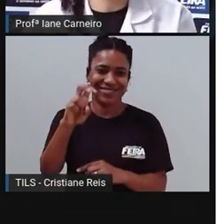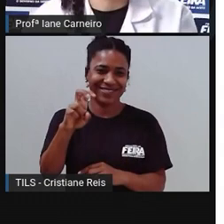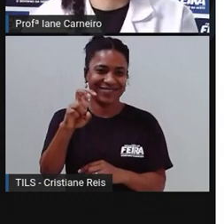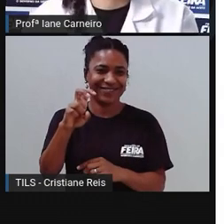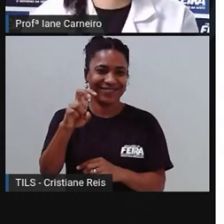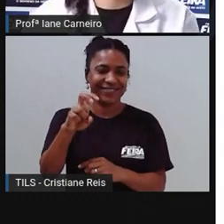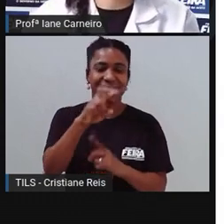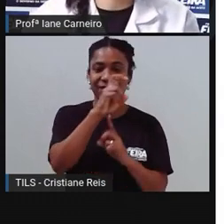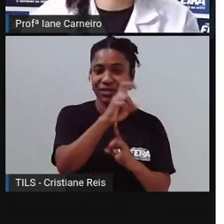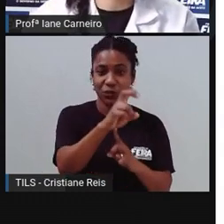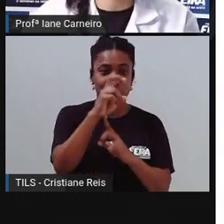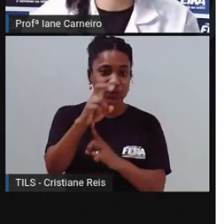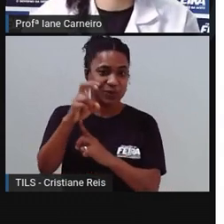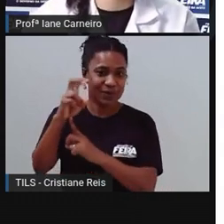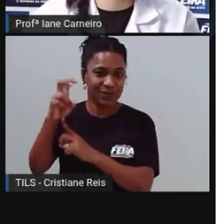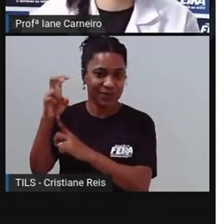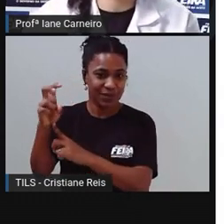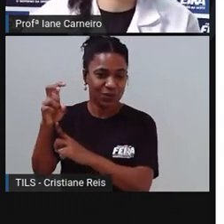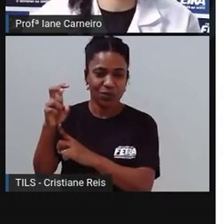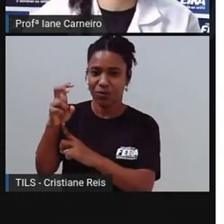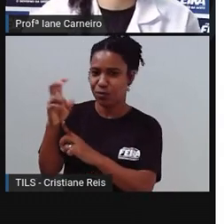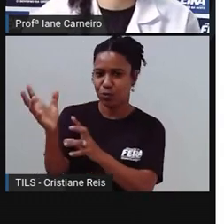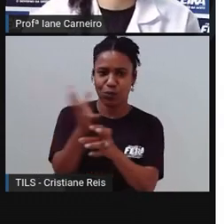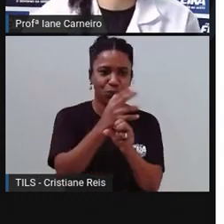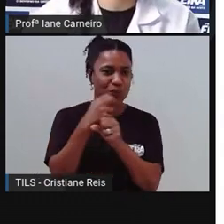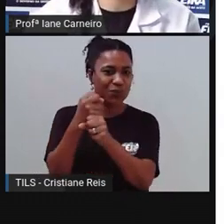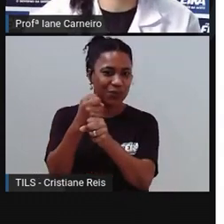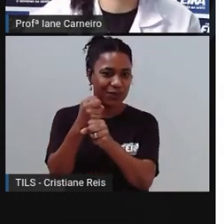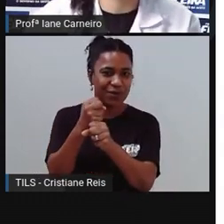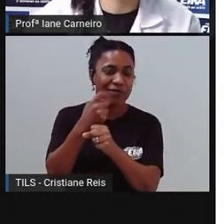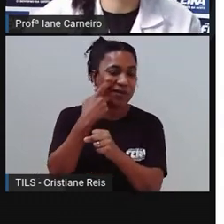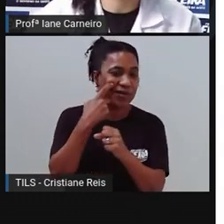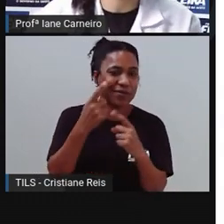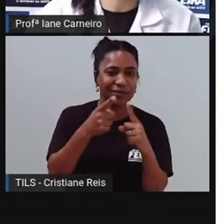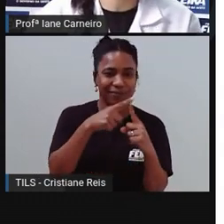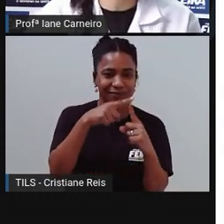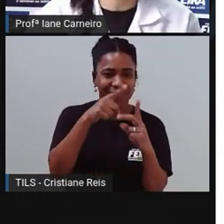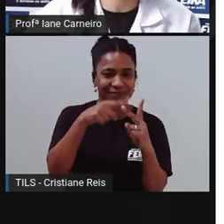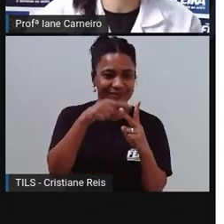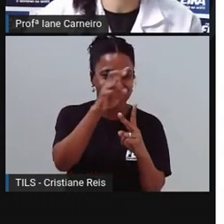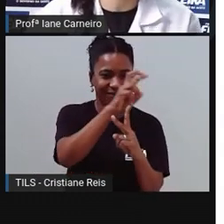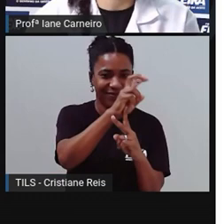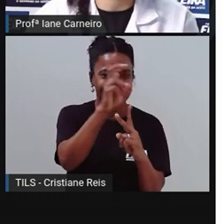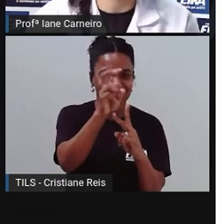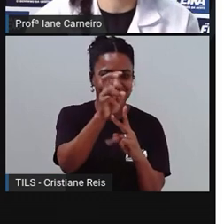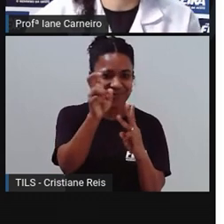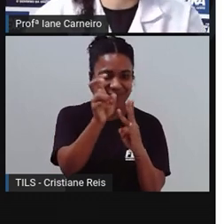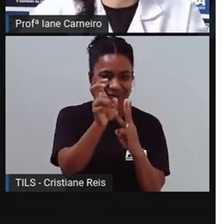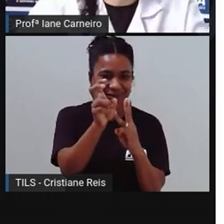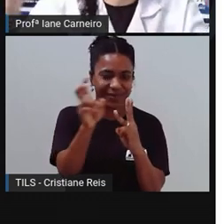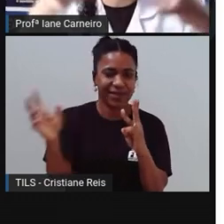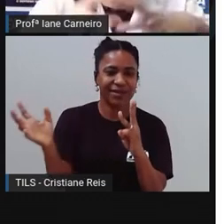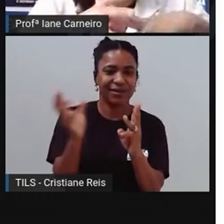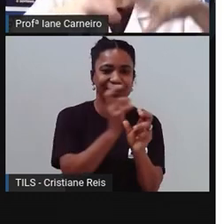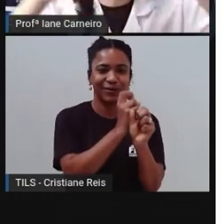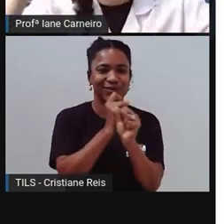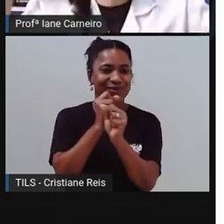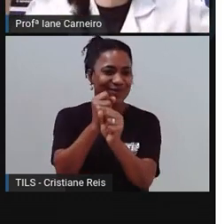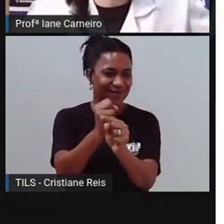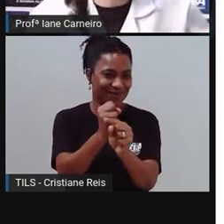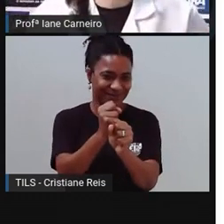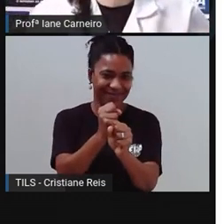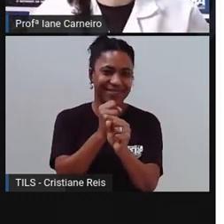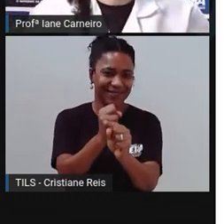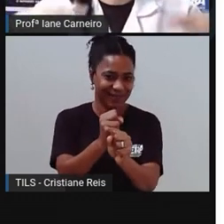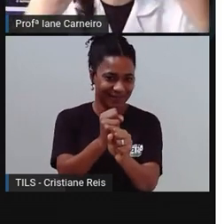ó. O lixo que esse daqui produziu, o lixo que o segundo produziu e o lixo que a menina produziu. Então, a gente vai juntar tudo que